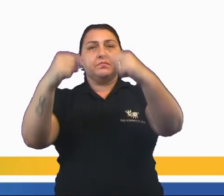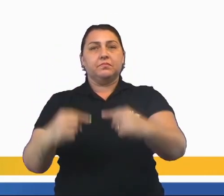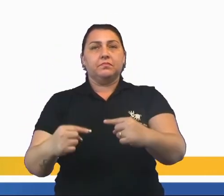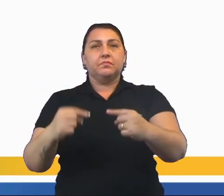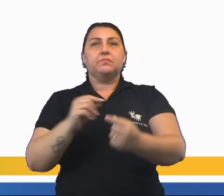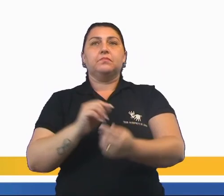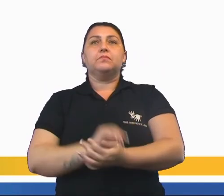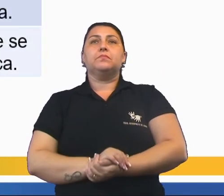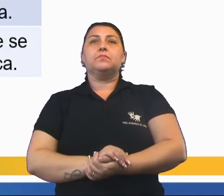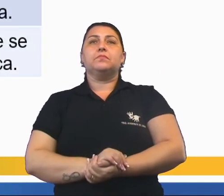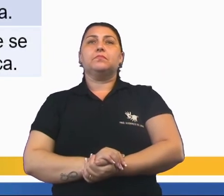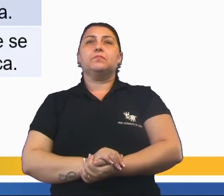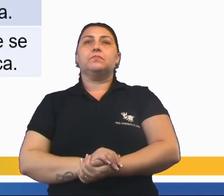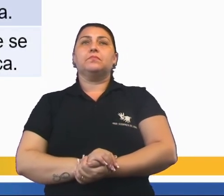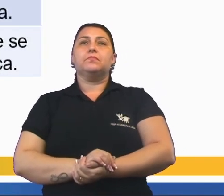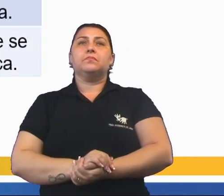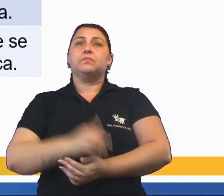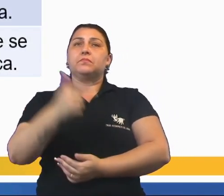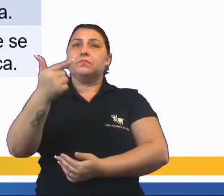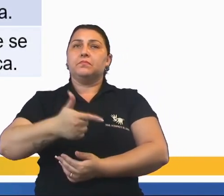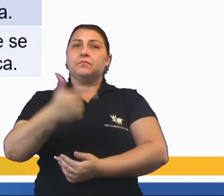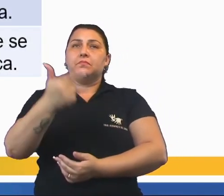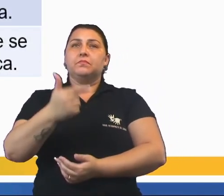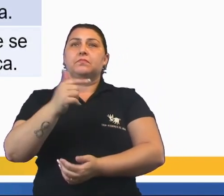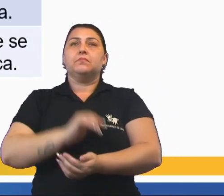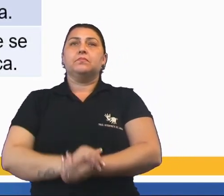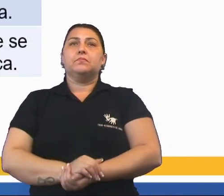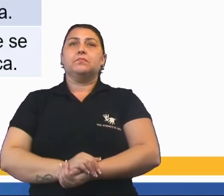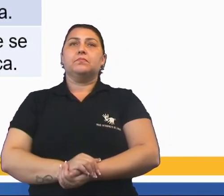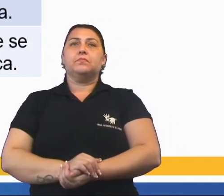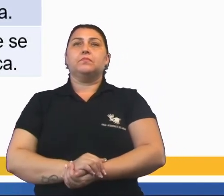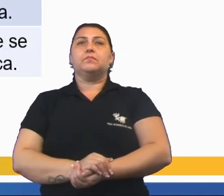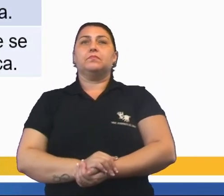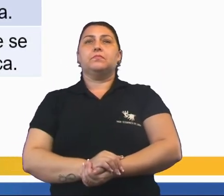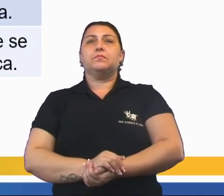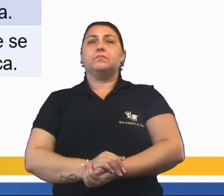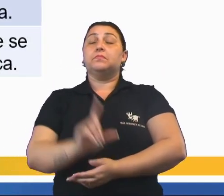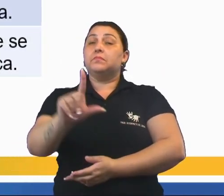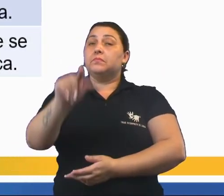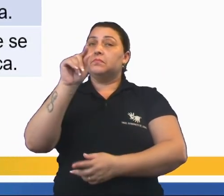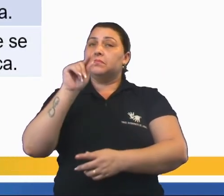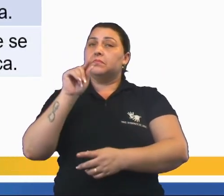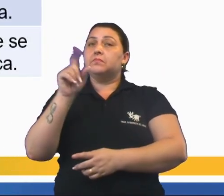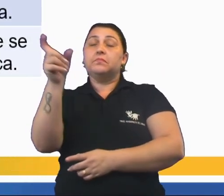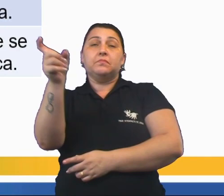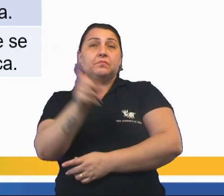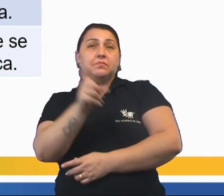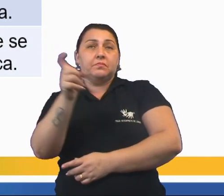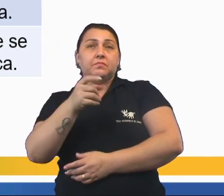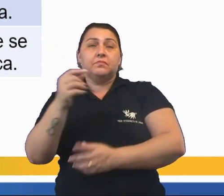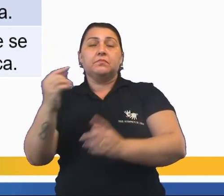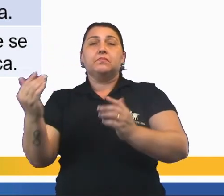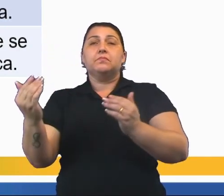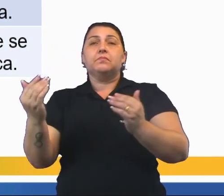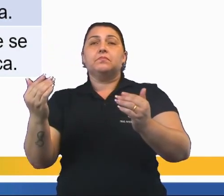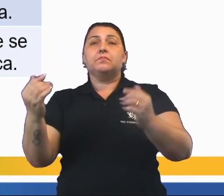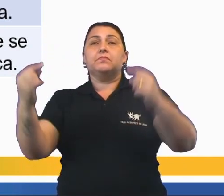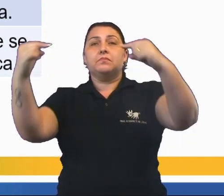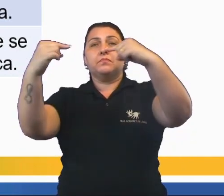esse exercício, tá? E o outro exercício é esse de